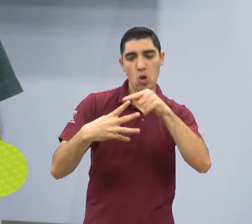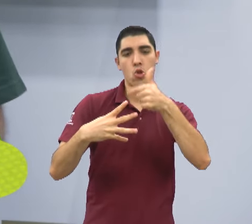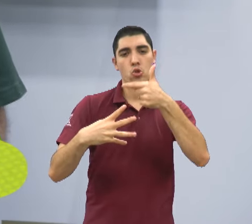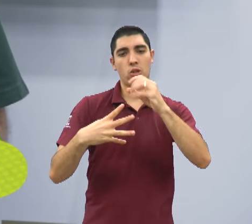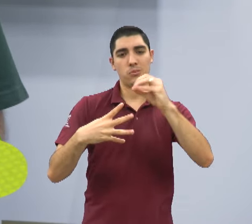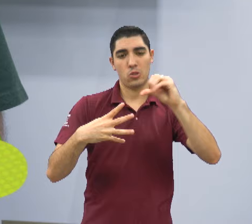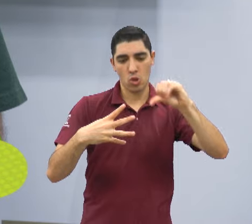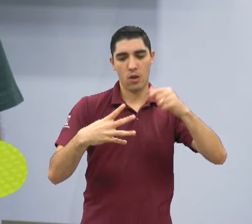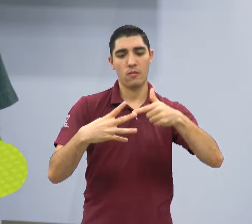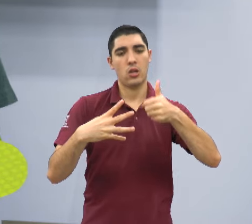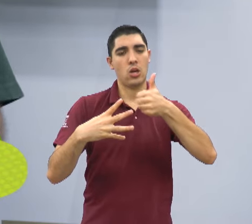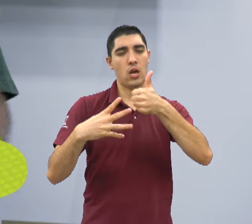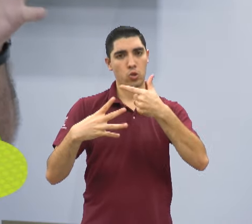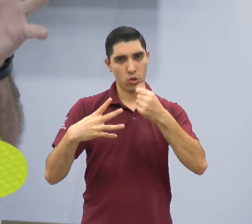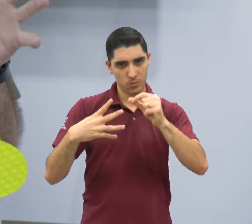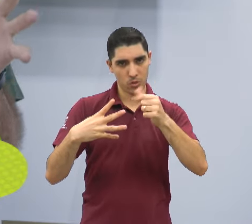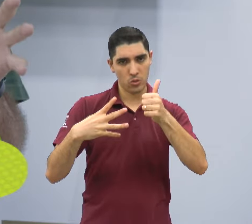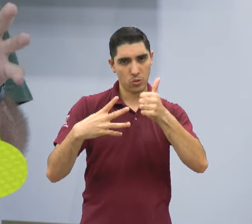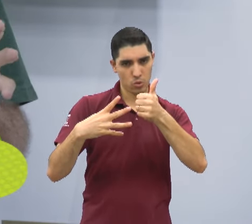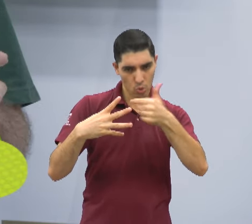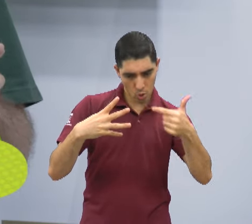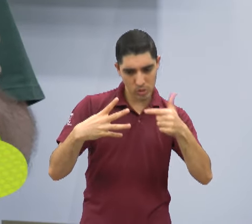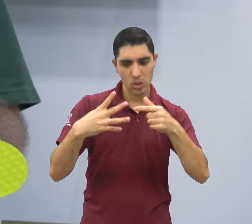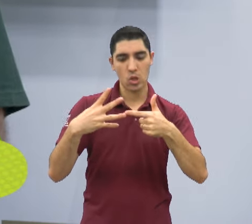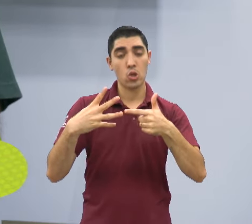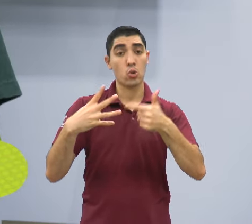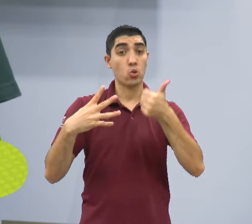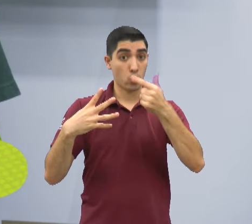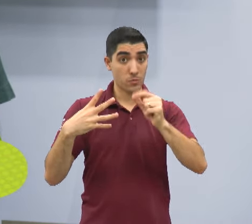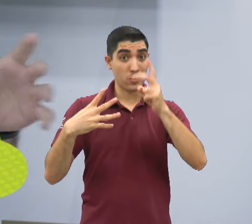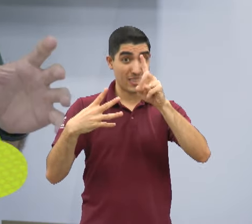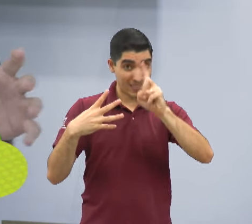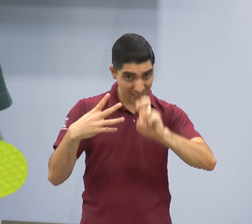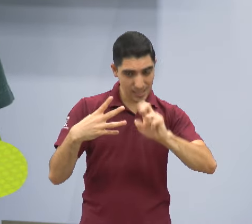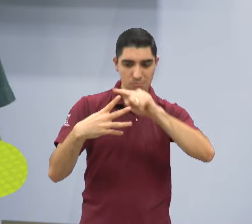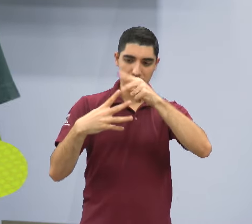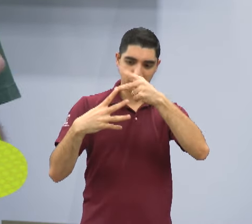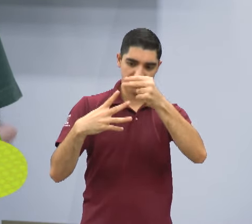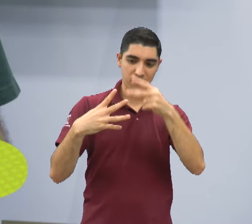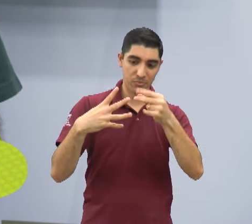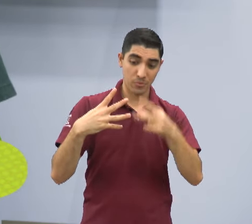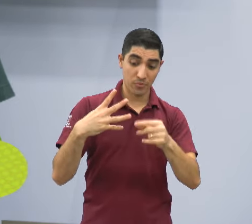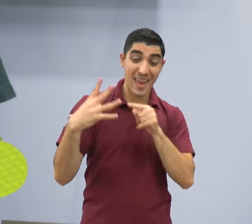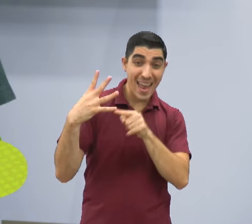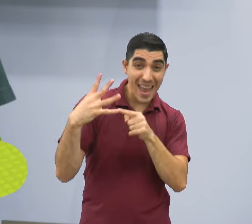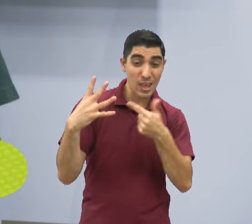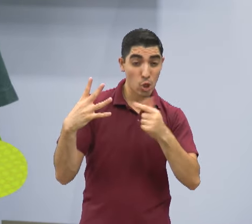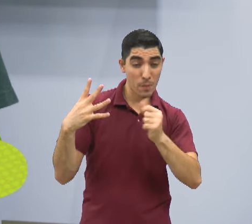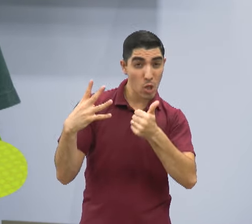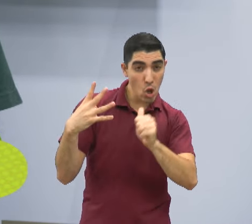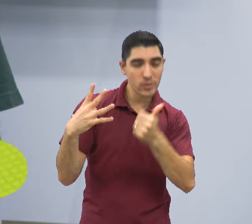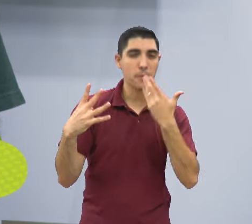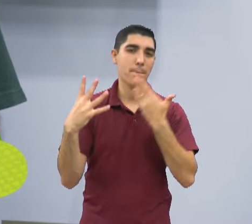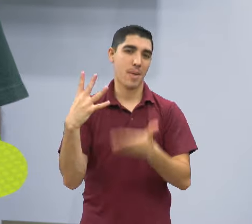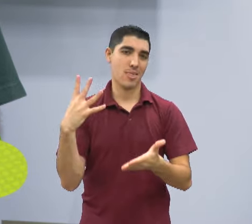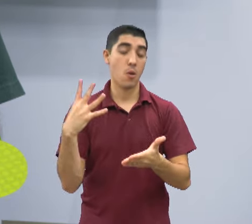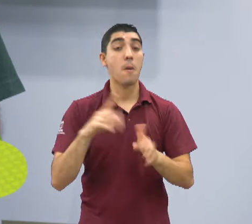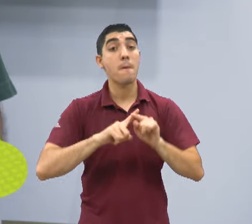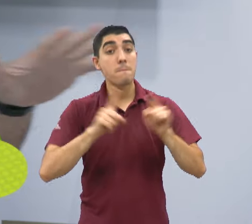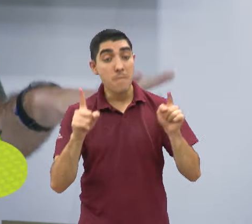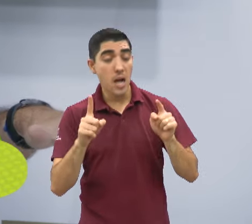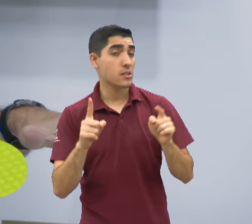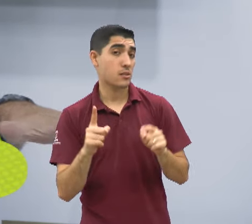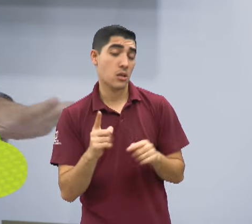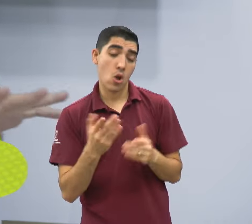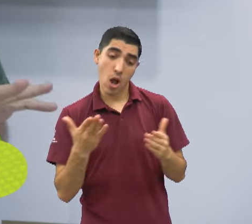perdeu 11. Então, retrospecto aí para o São José pode animar esse retrospecto, mas retrospecto, claro, não entra em quadra,